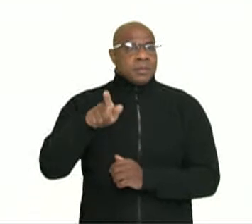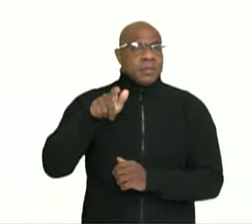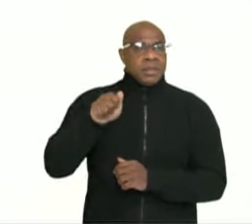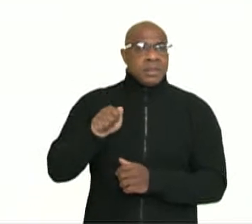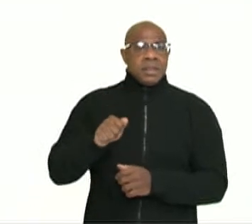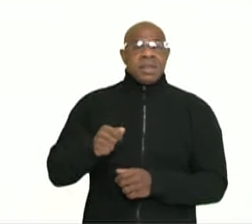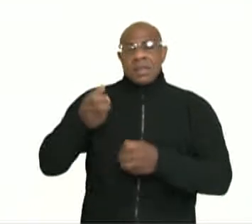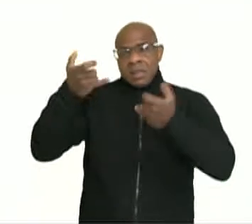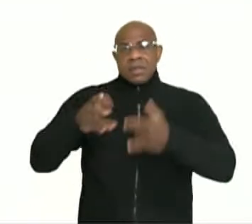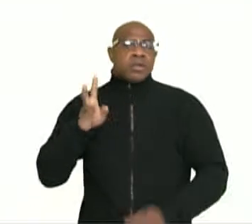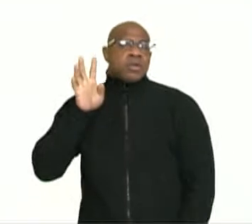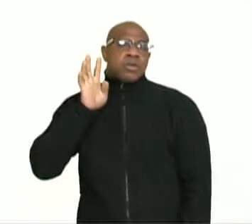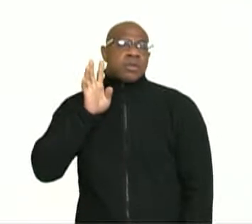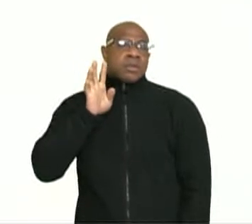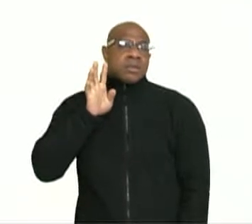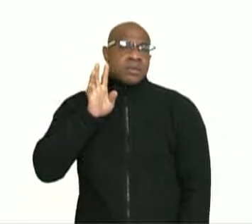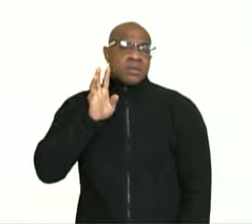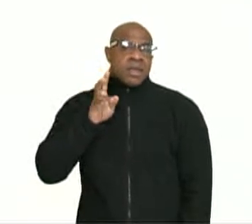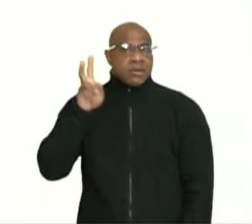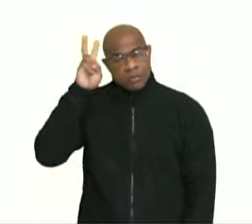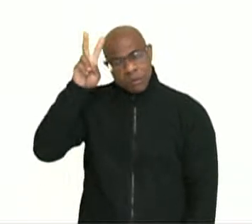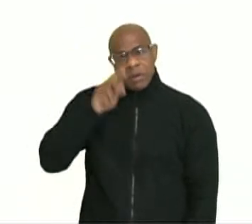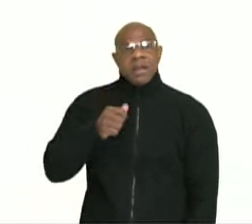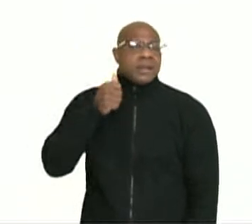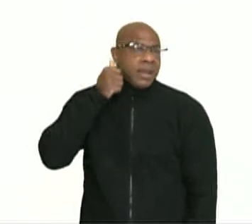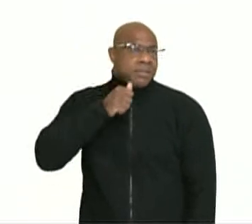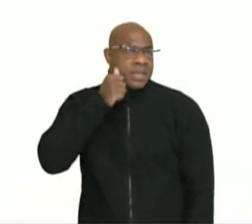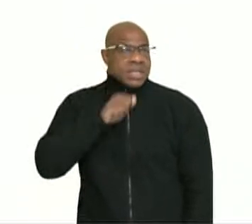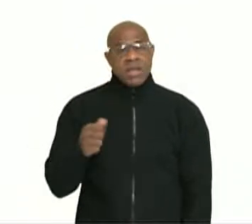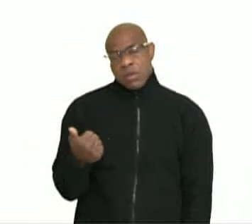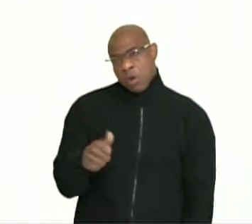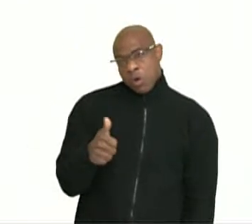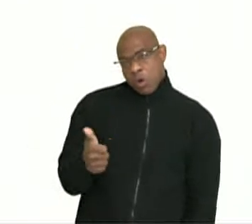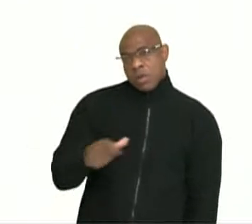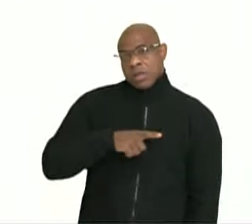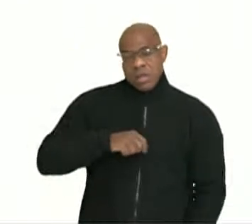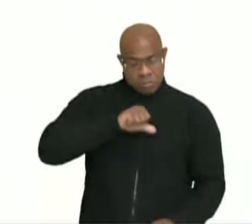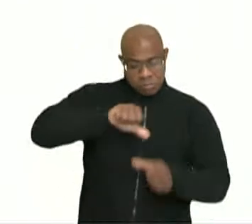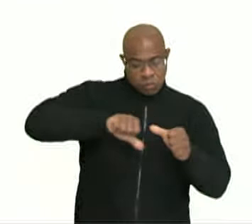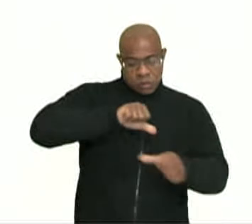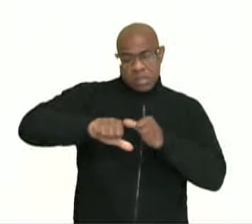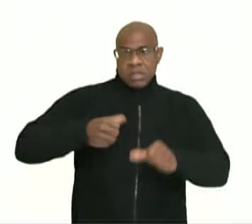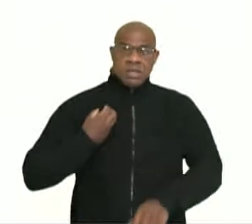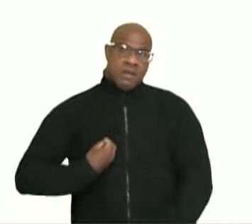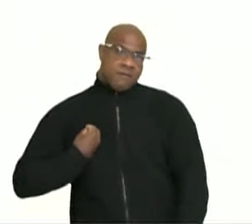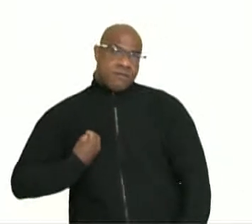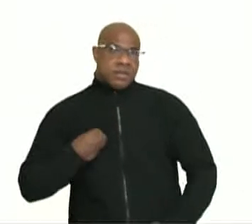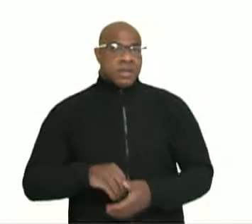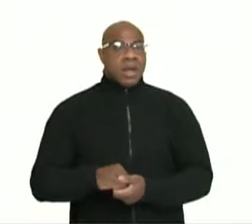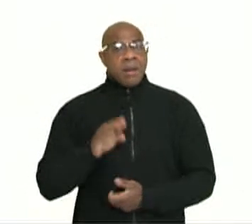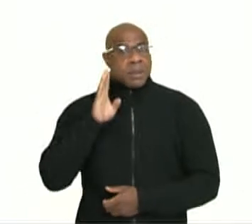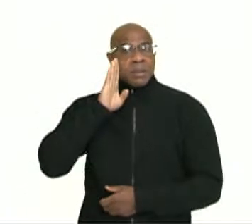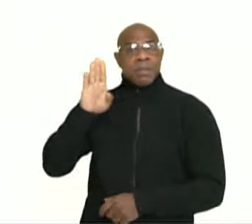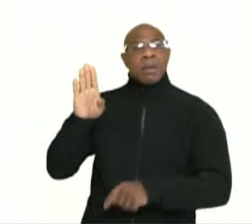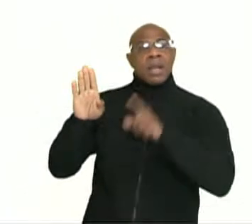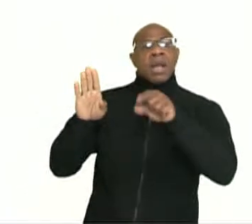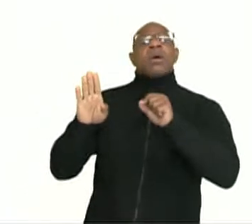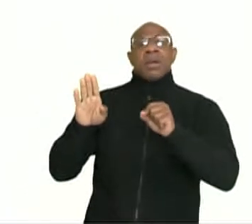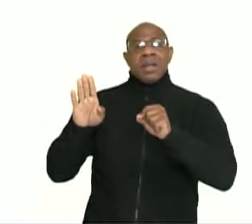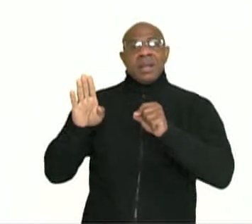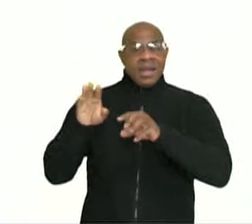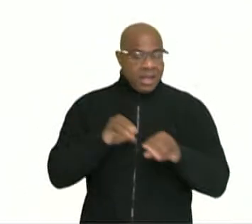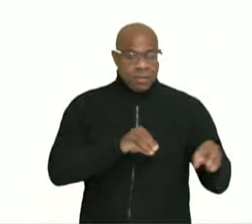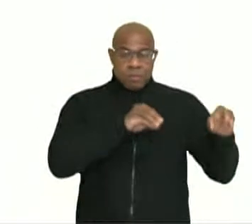Riley, uma garota de 11 anos que enfrenta uma série de mudanças em sua vida. A principal delas foi sair de sua